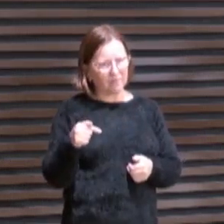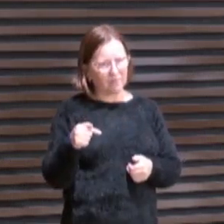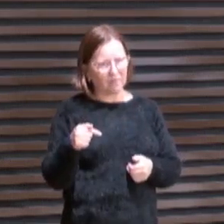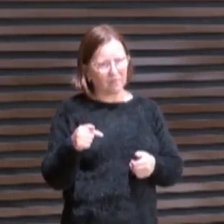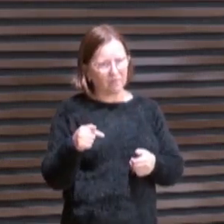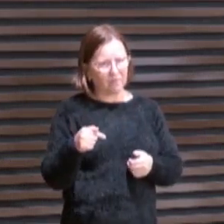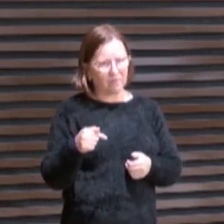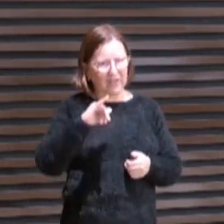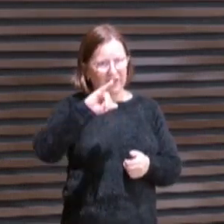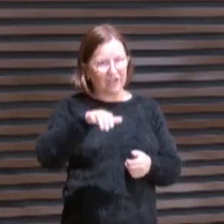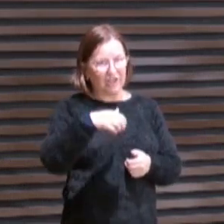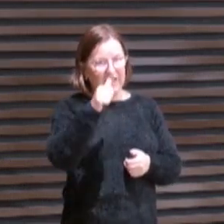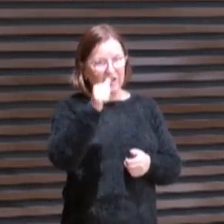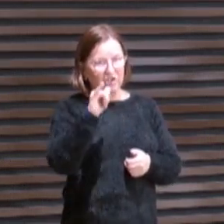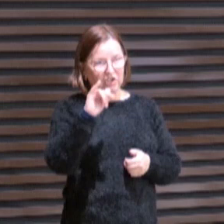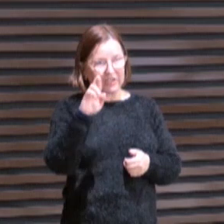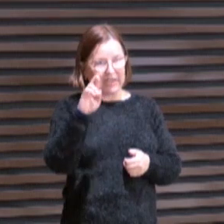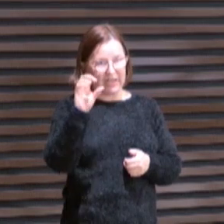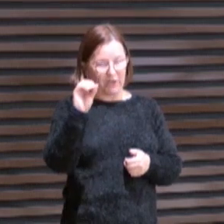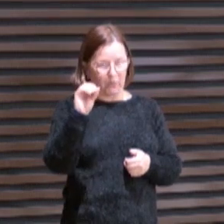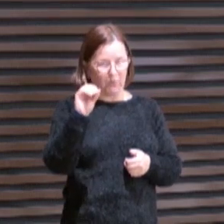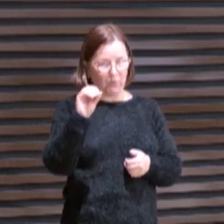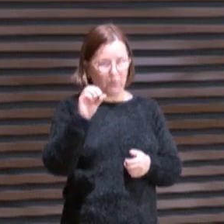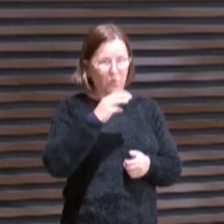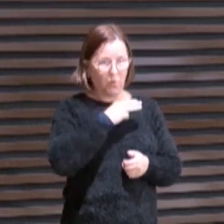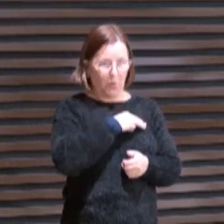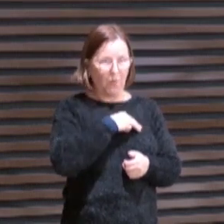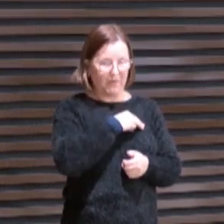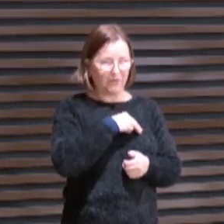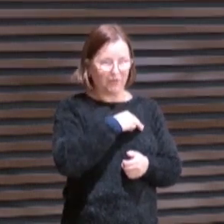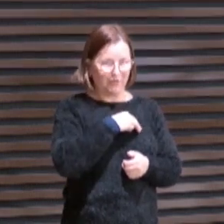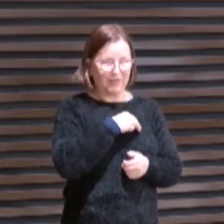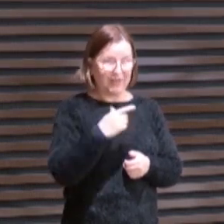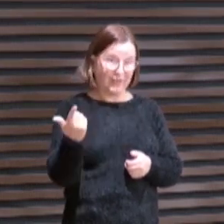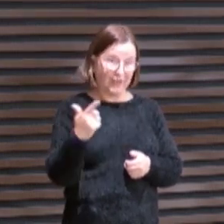acabando aqui. O Jairo, aquele missionário que está lá no